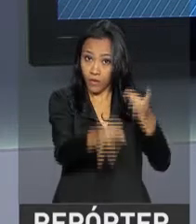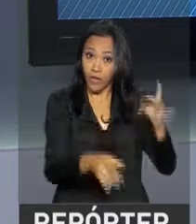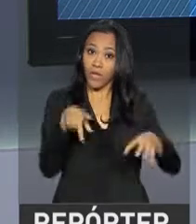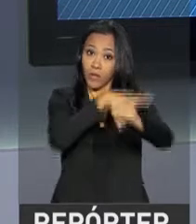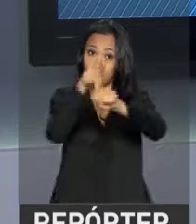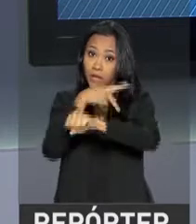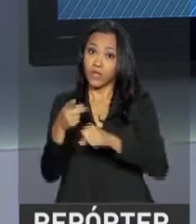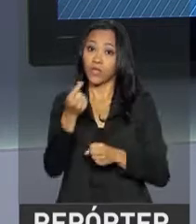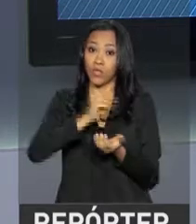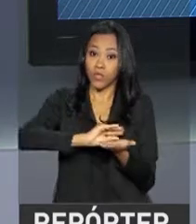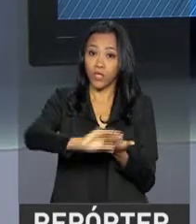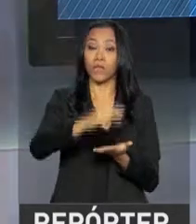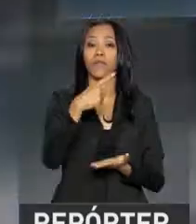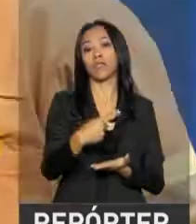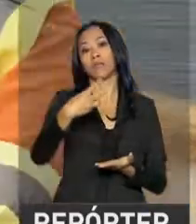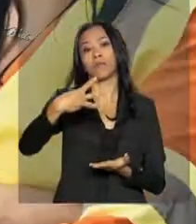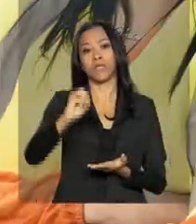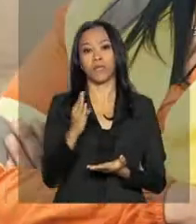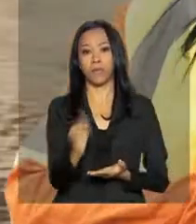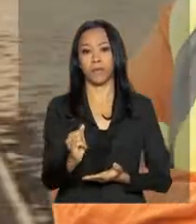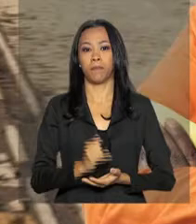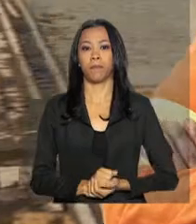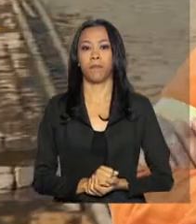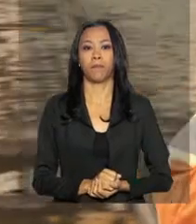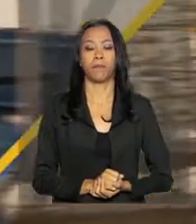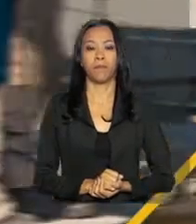130 bilhões de reais.